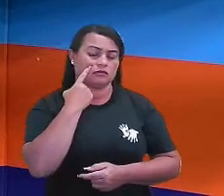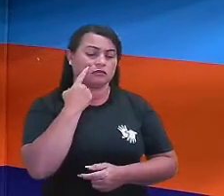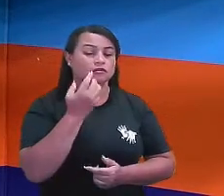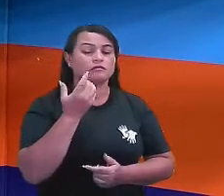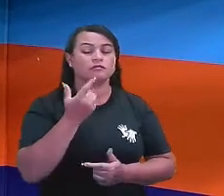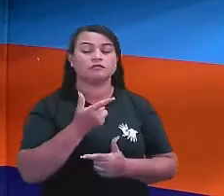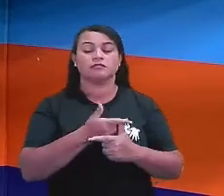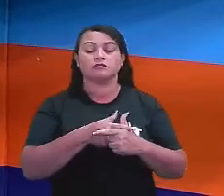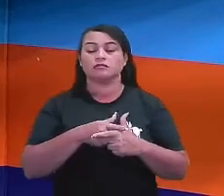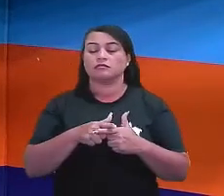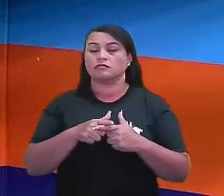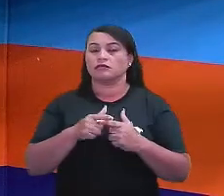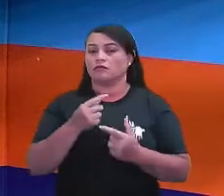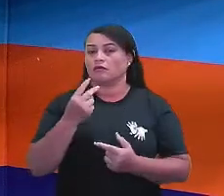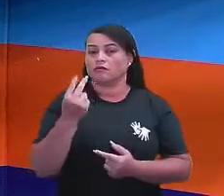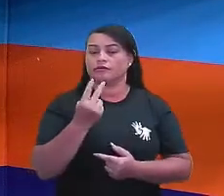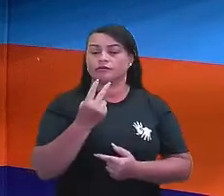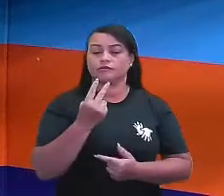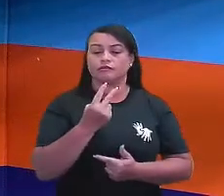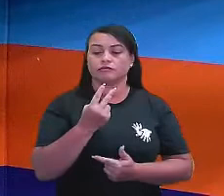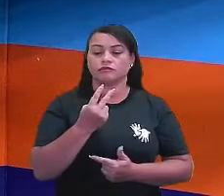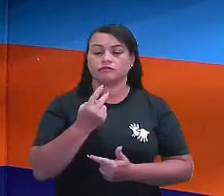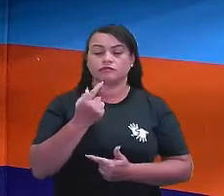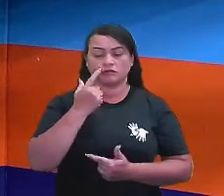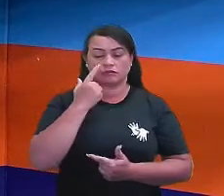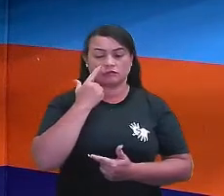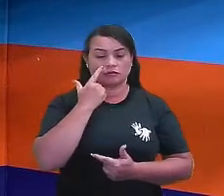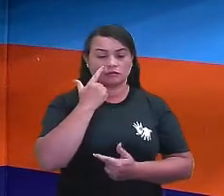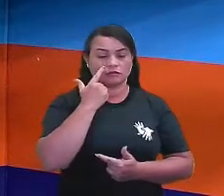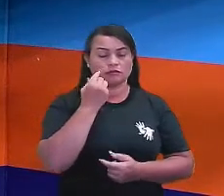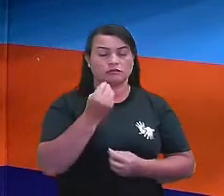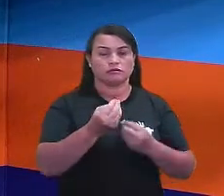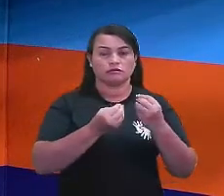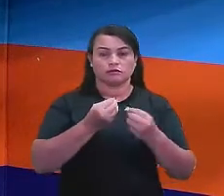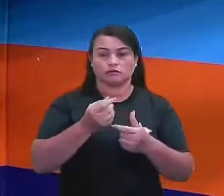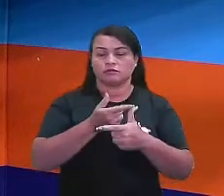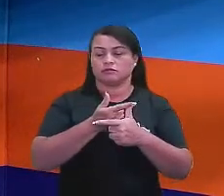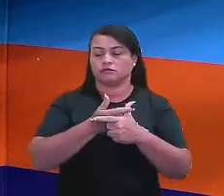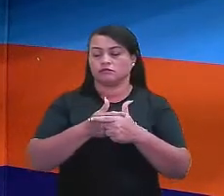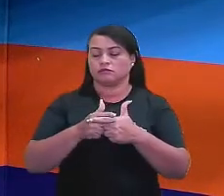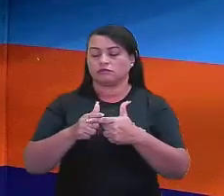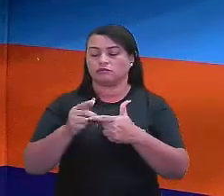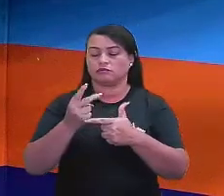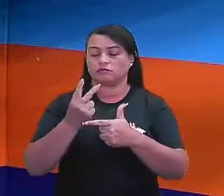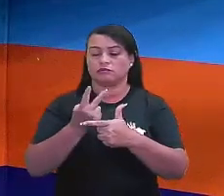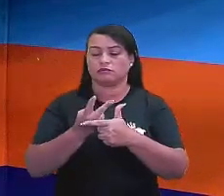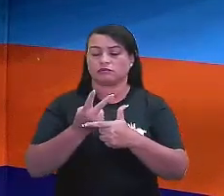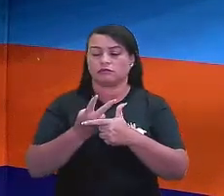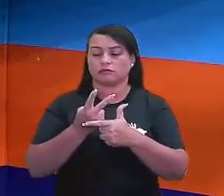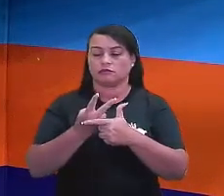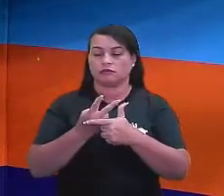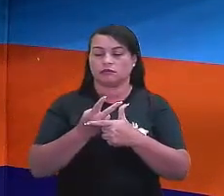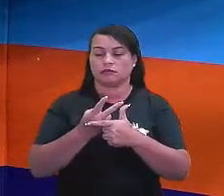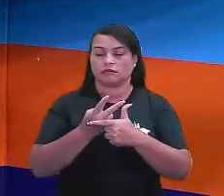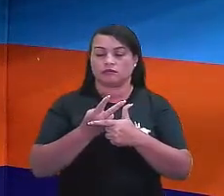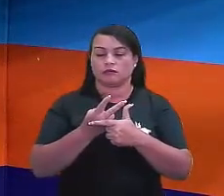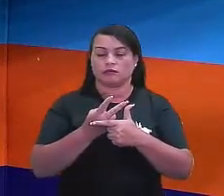ele em duas parcelas iguais, então eu vou dividir por 2, tá certo? Então, já está aqui,